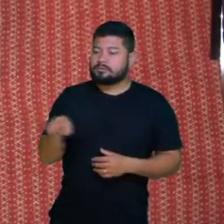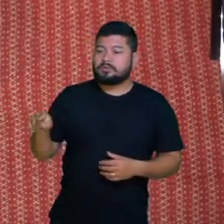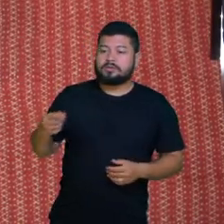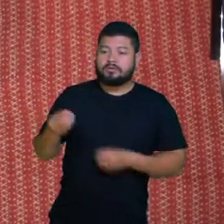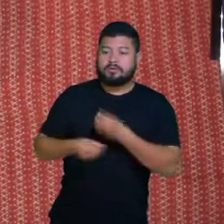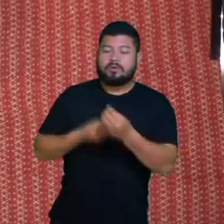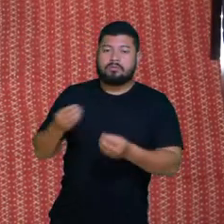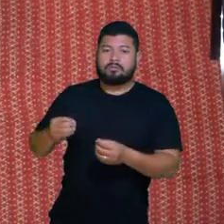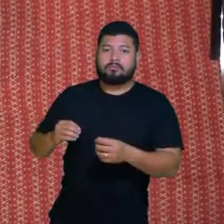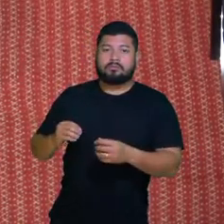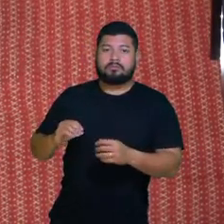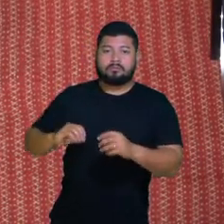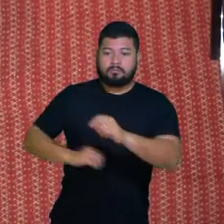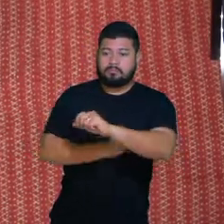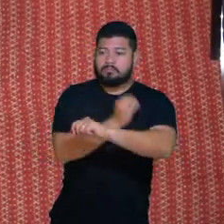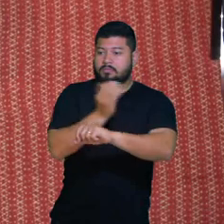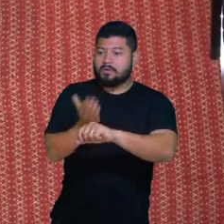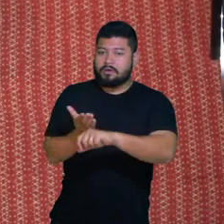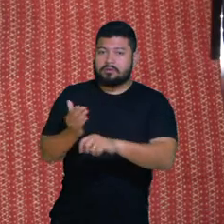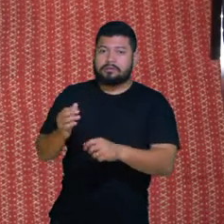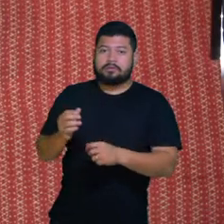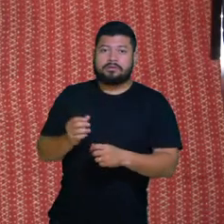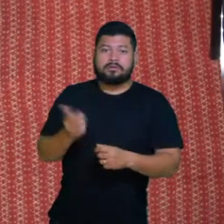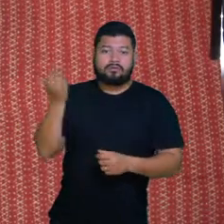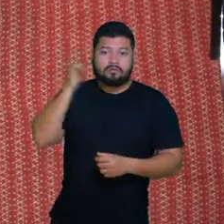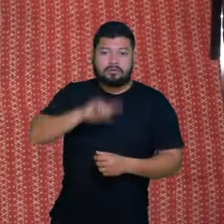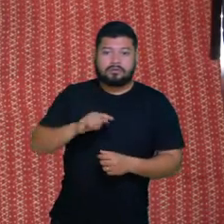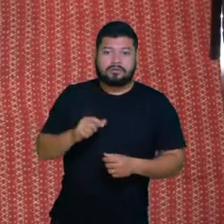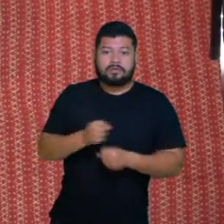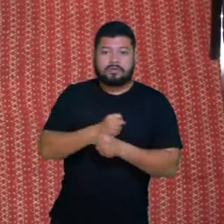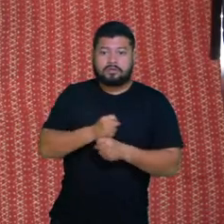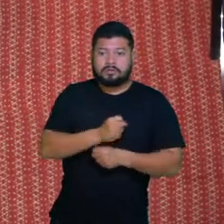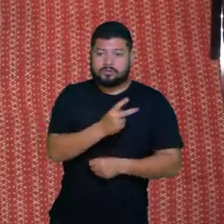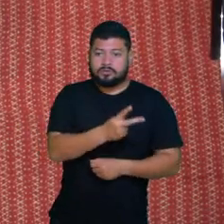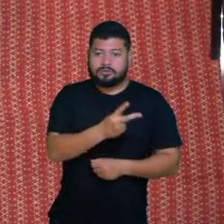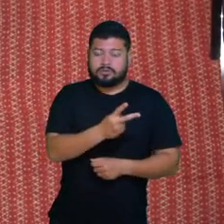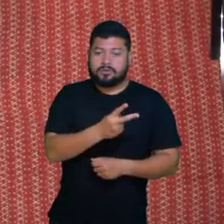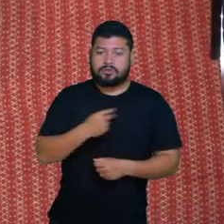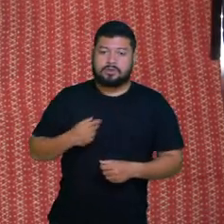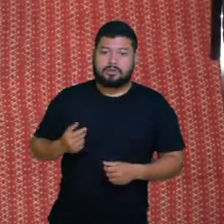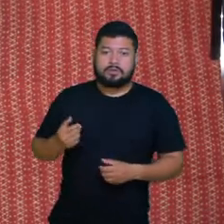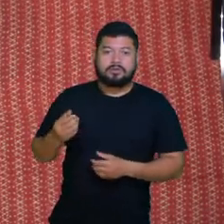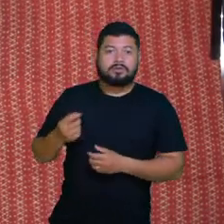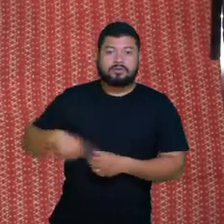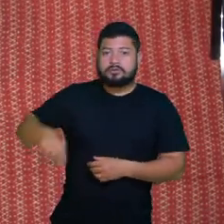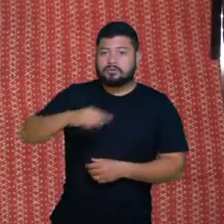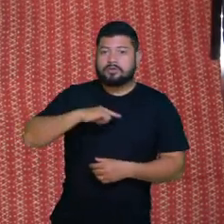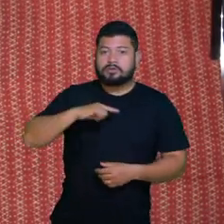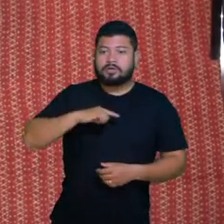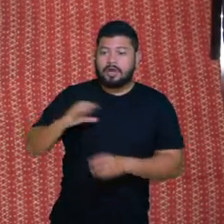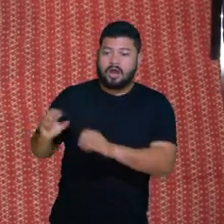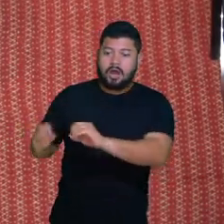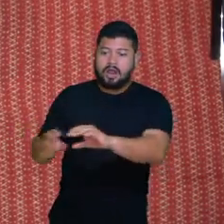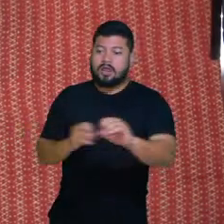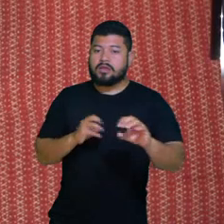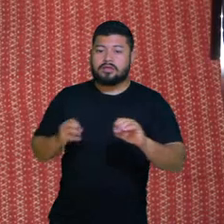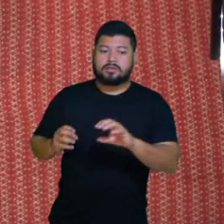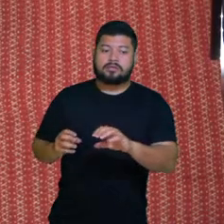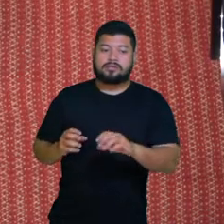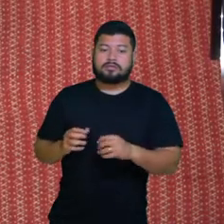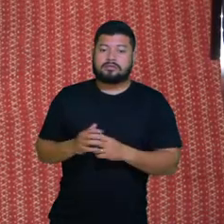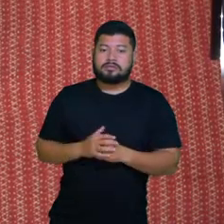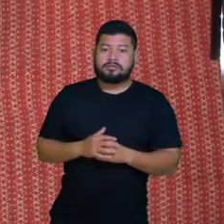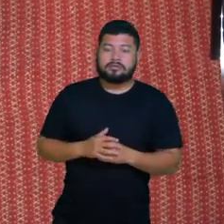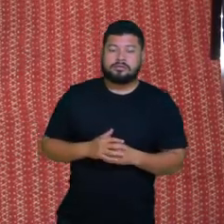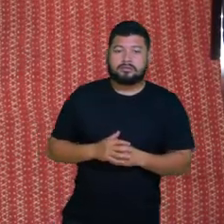integral para recuperar esses do anos perdidos e não venham dizer que nós tivemos aula